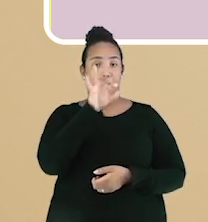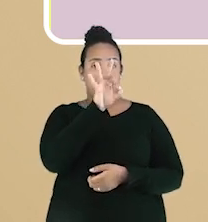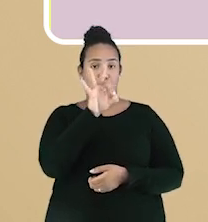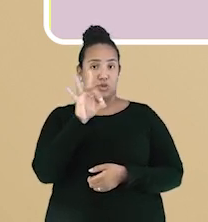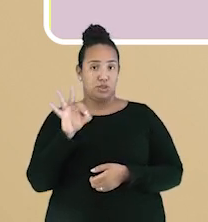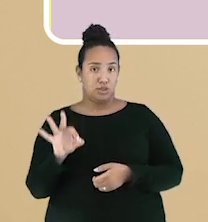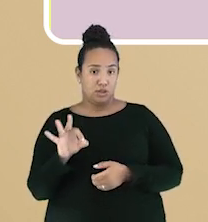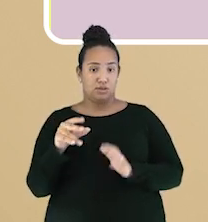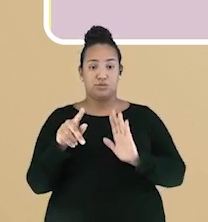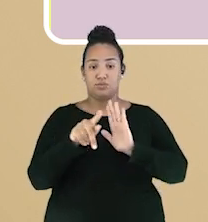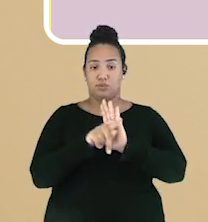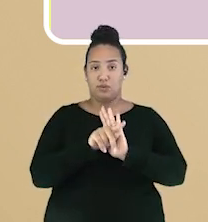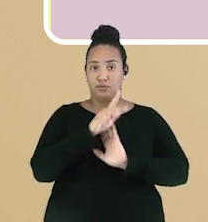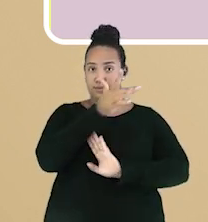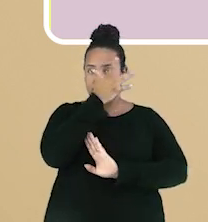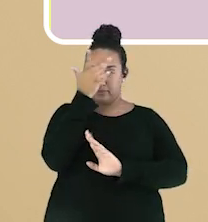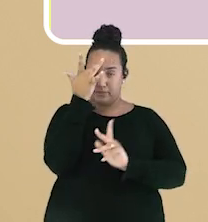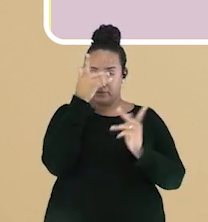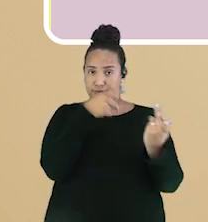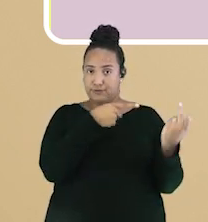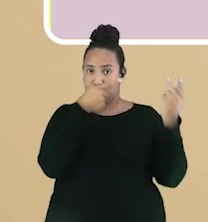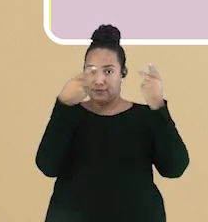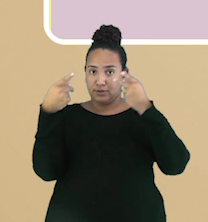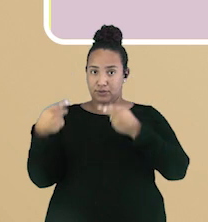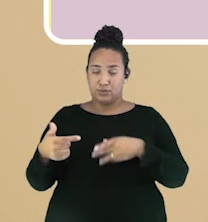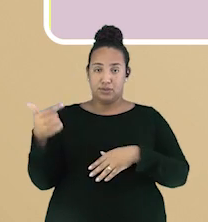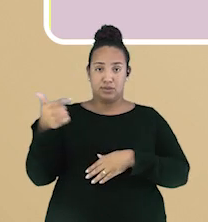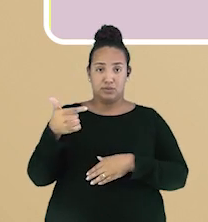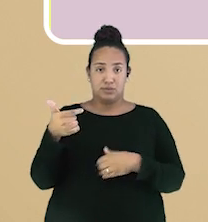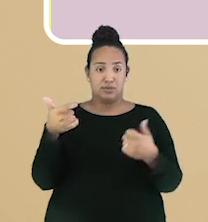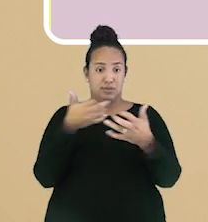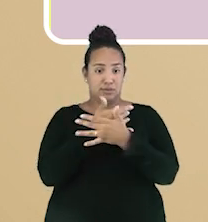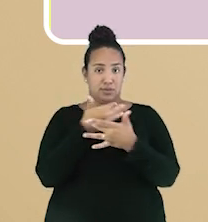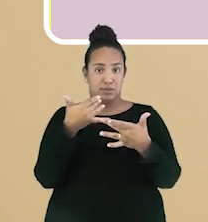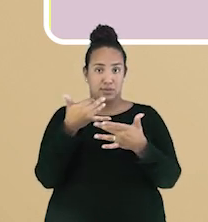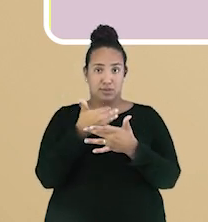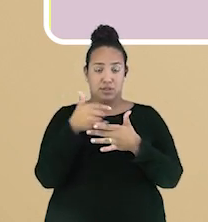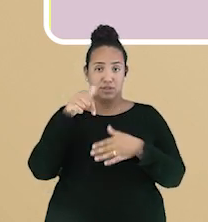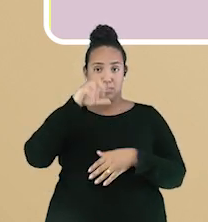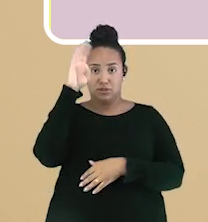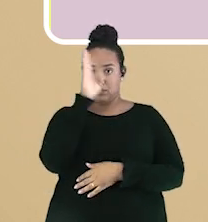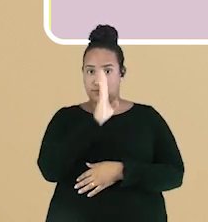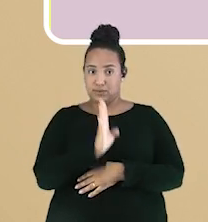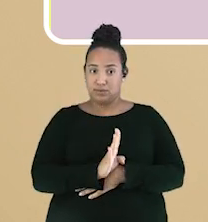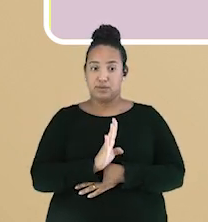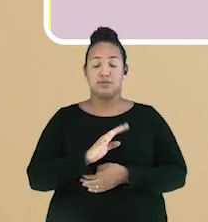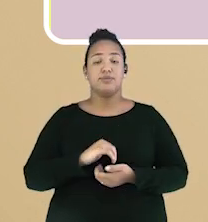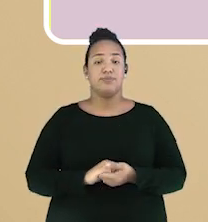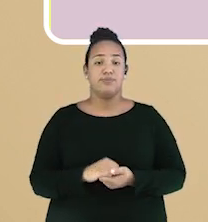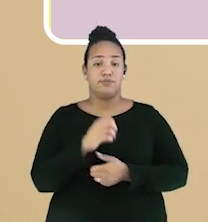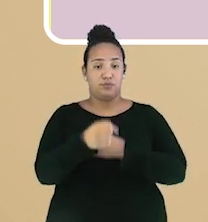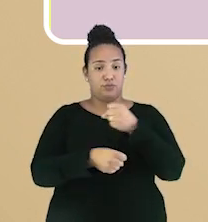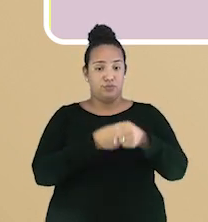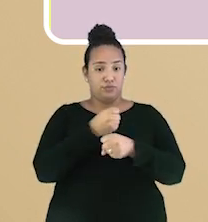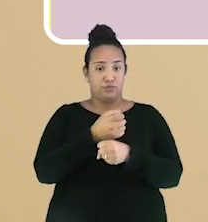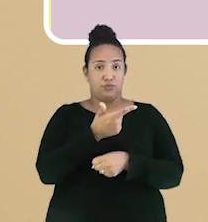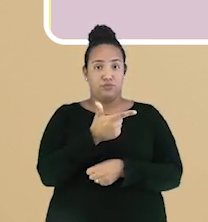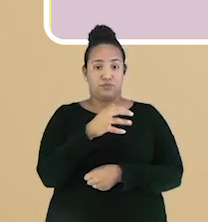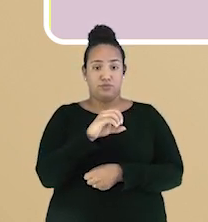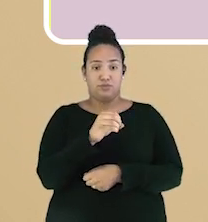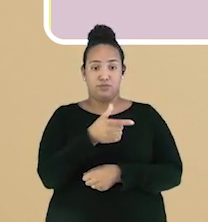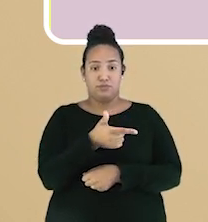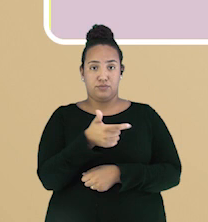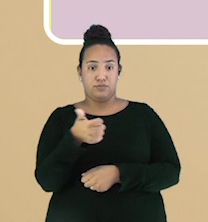seja, a porcentagem que representa a segunda cidade mais visitada no Brasil em 2021